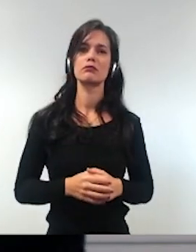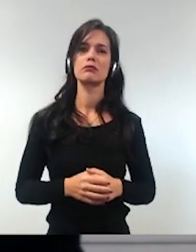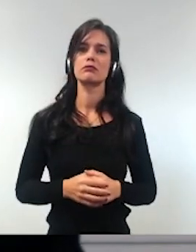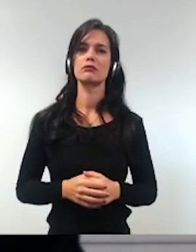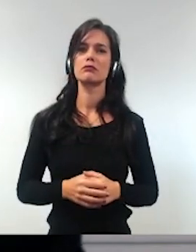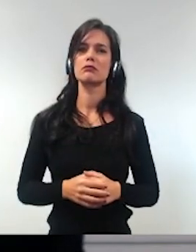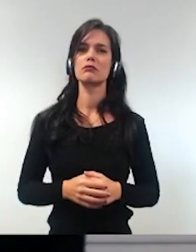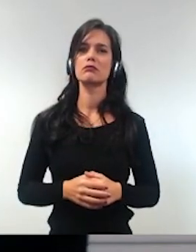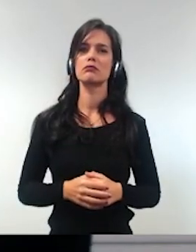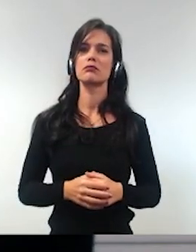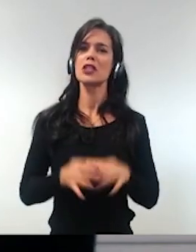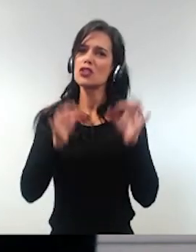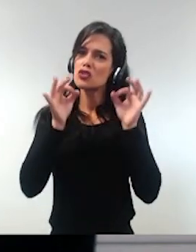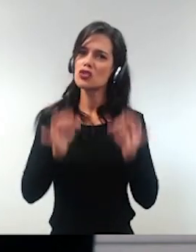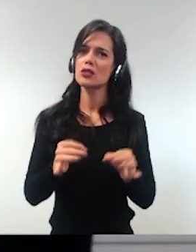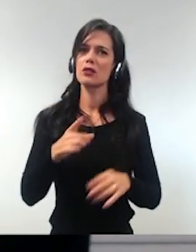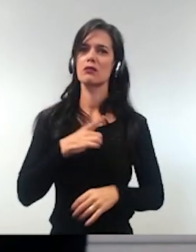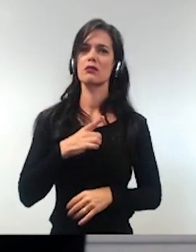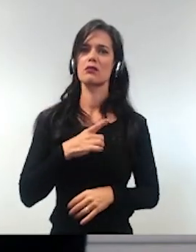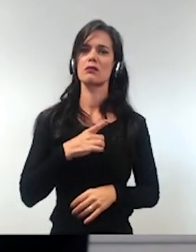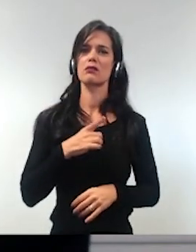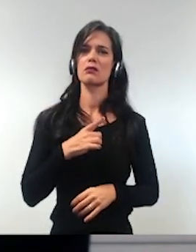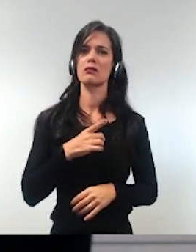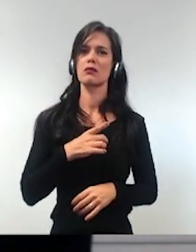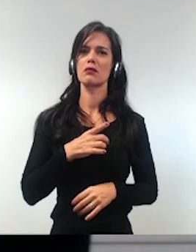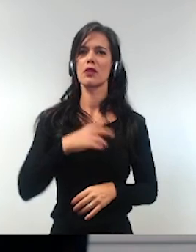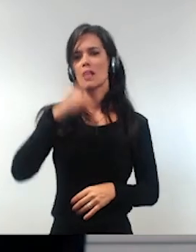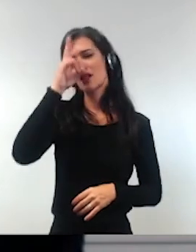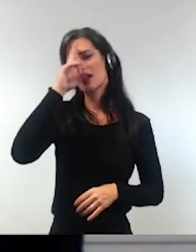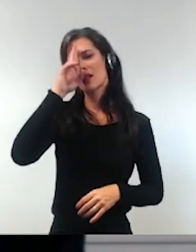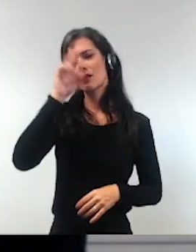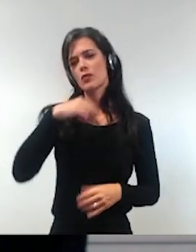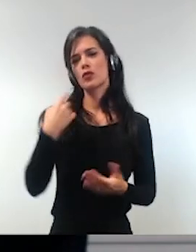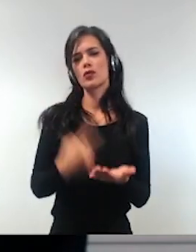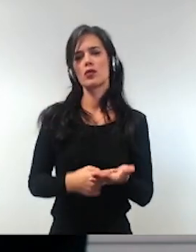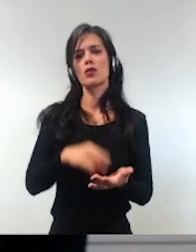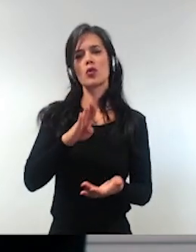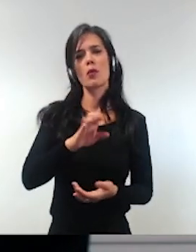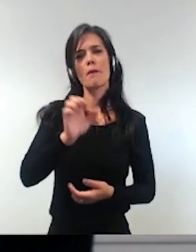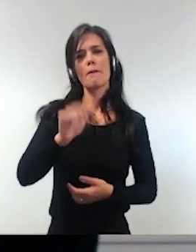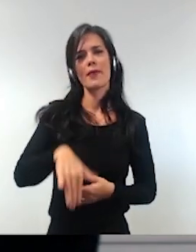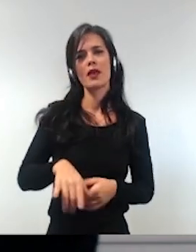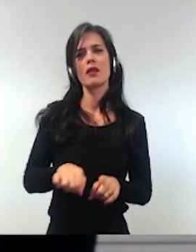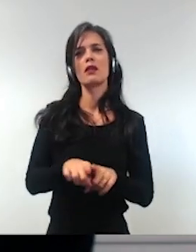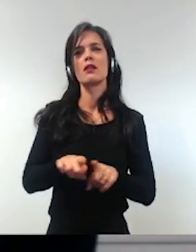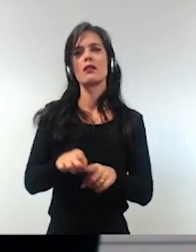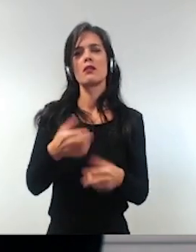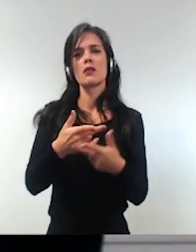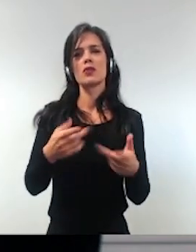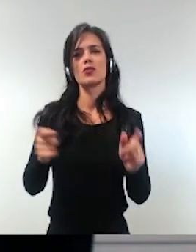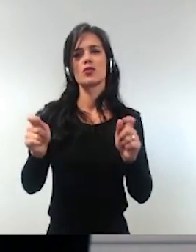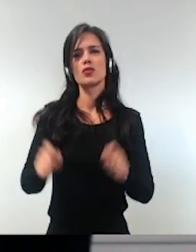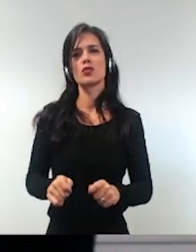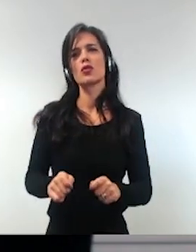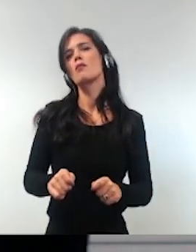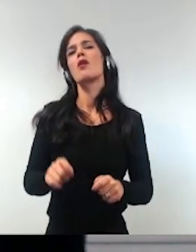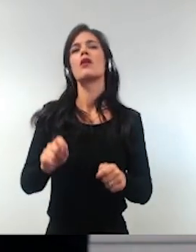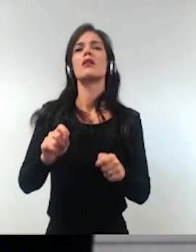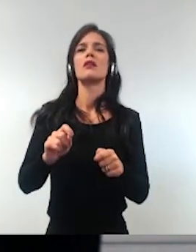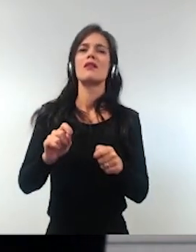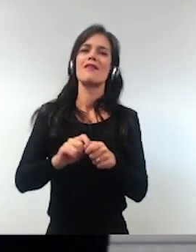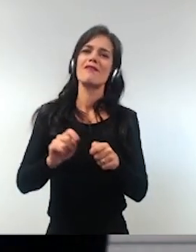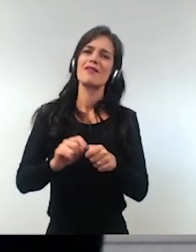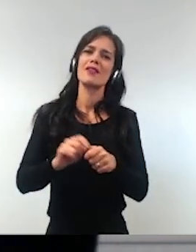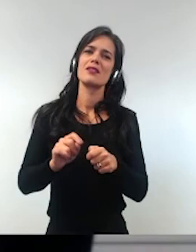lembrando sempre aquele nosso compromisso com o bem, com as coisas que podem trazer e fazer